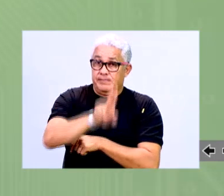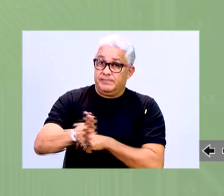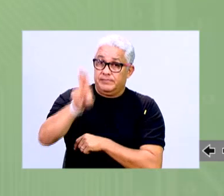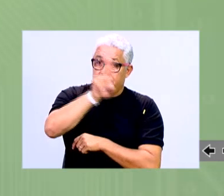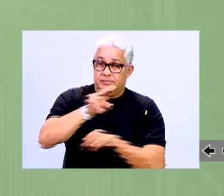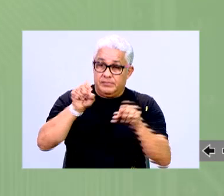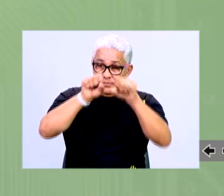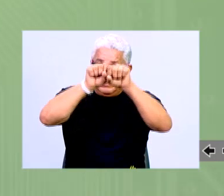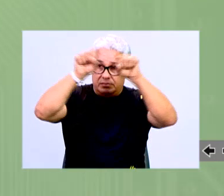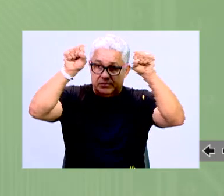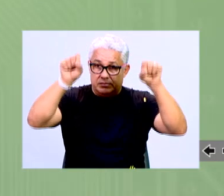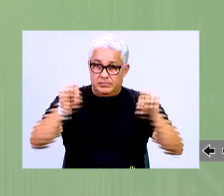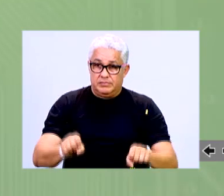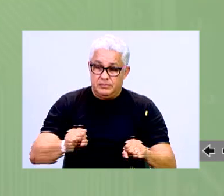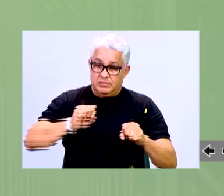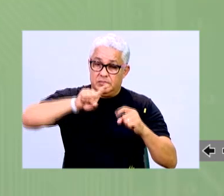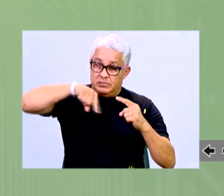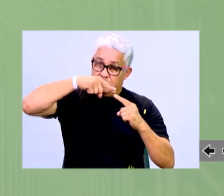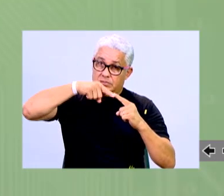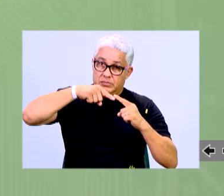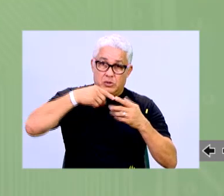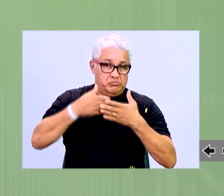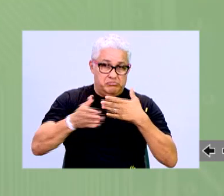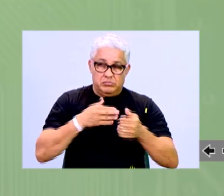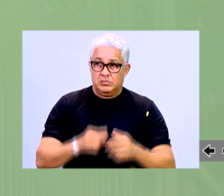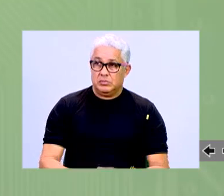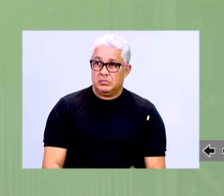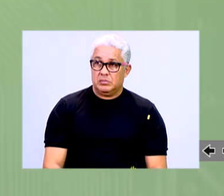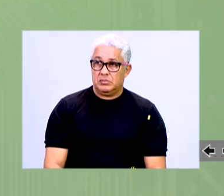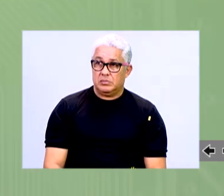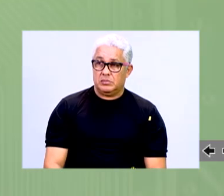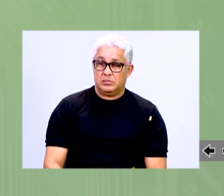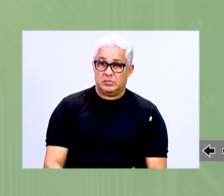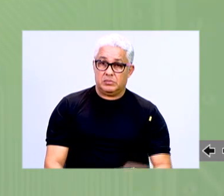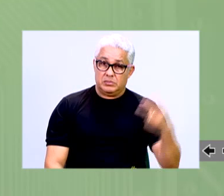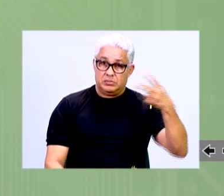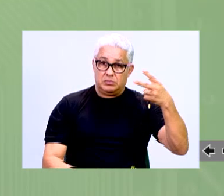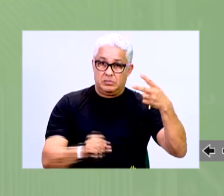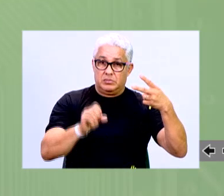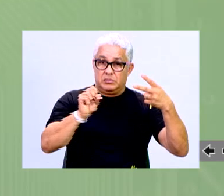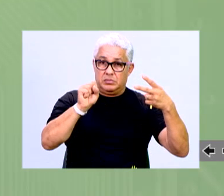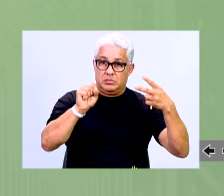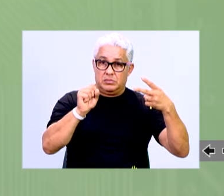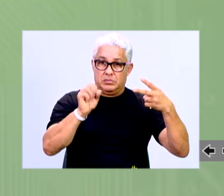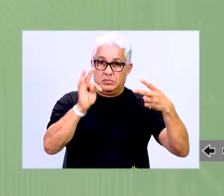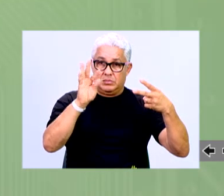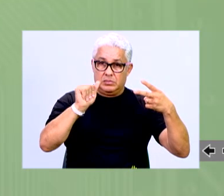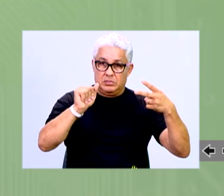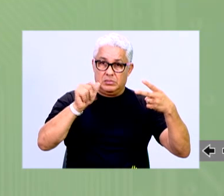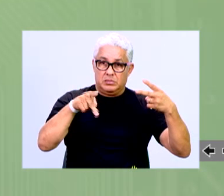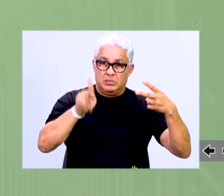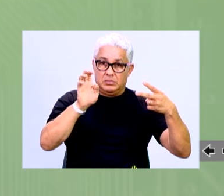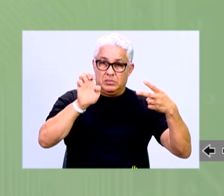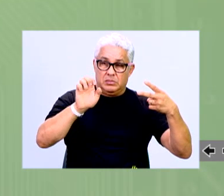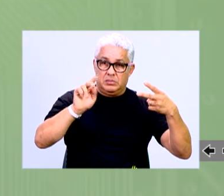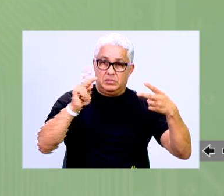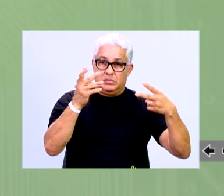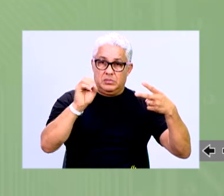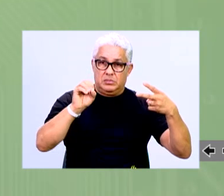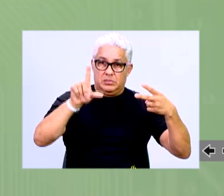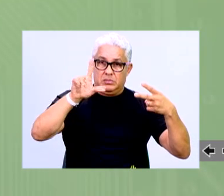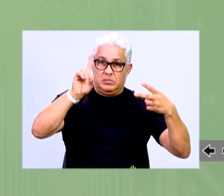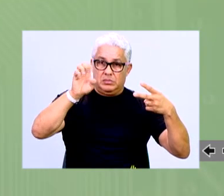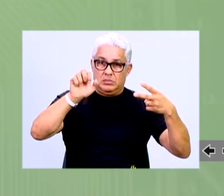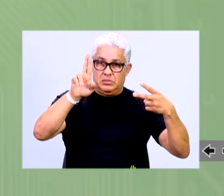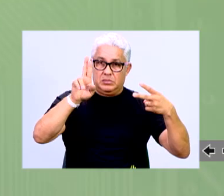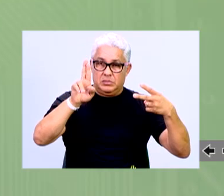o sistema com algum objetivo. Já o stakeholder é uma parte interessada. É